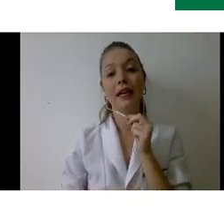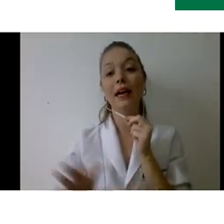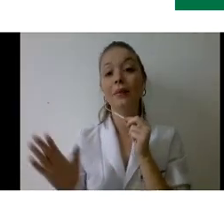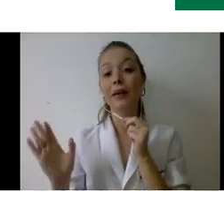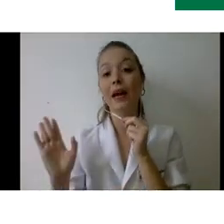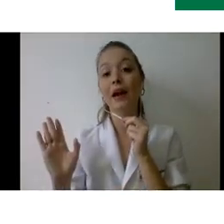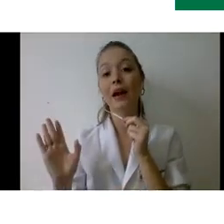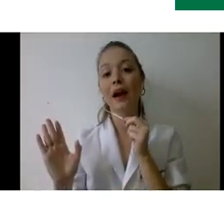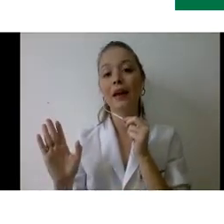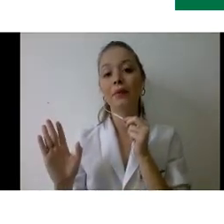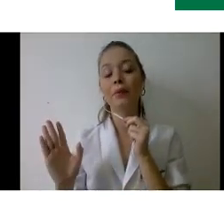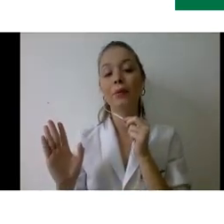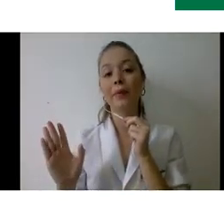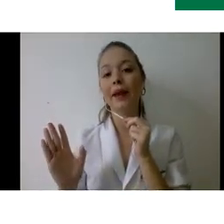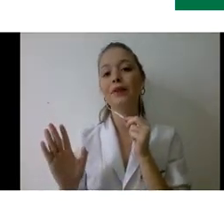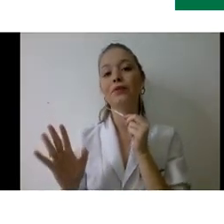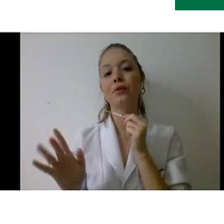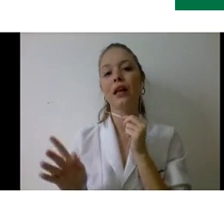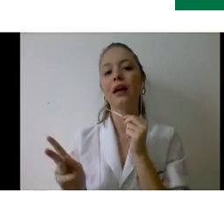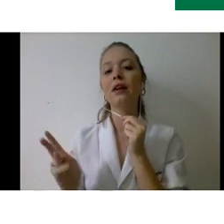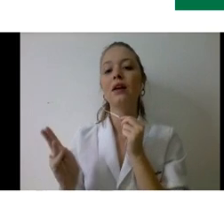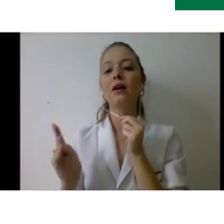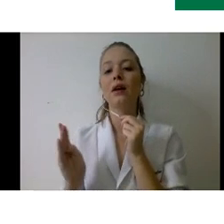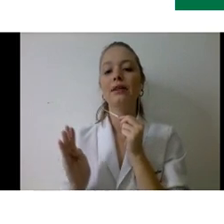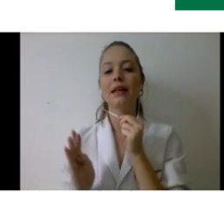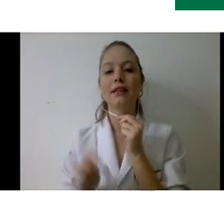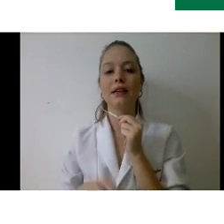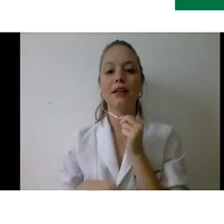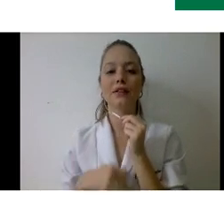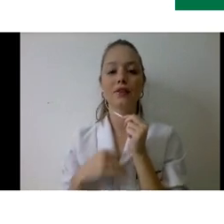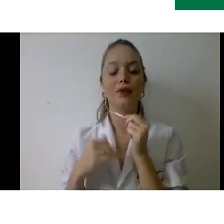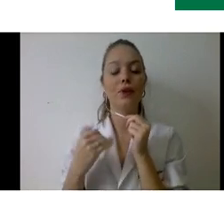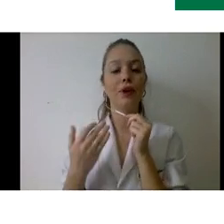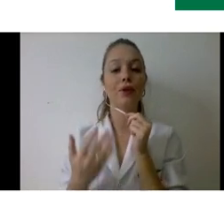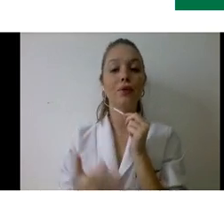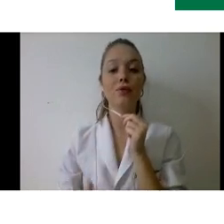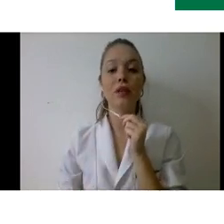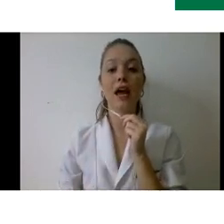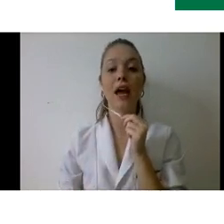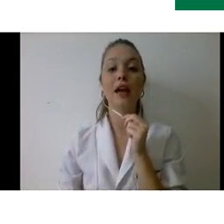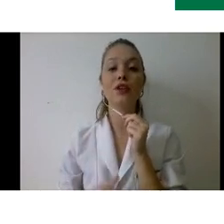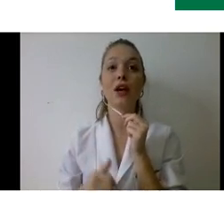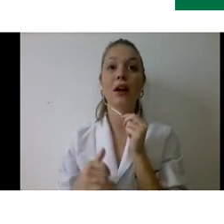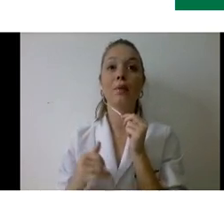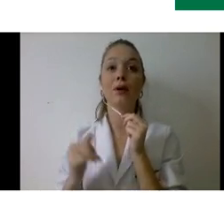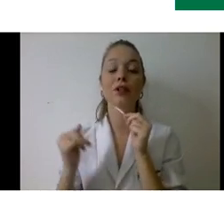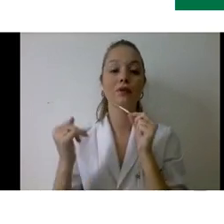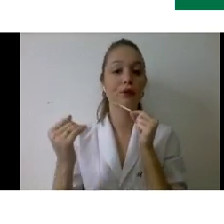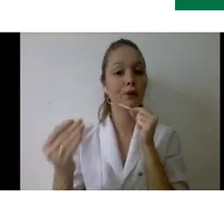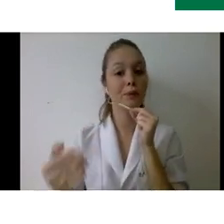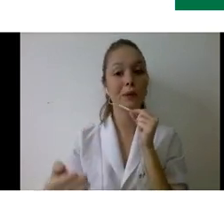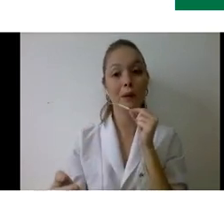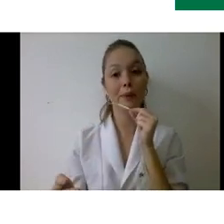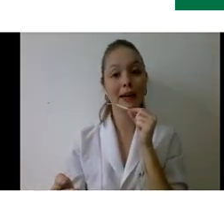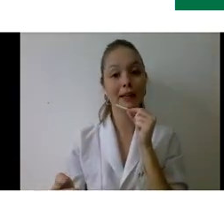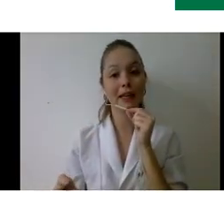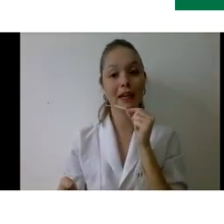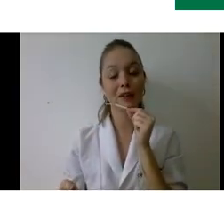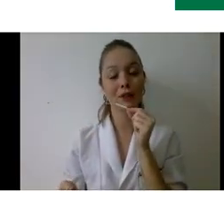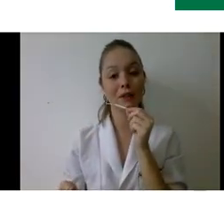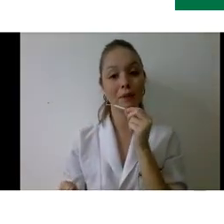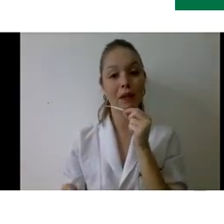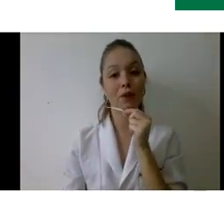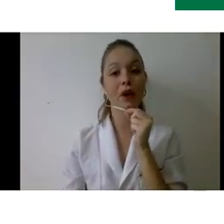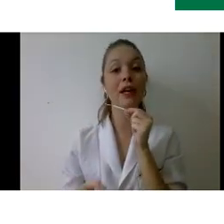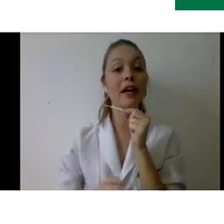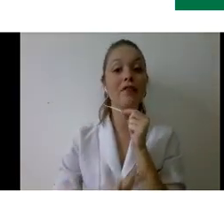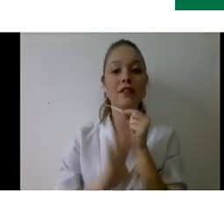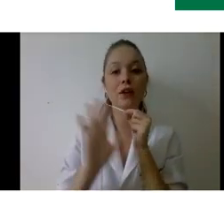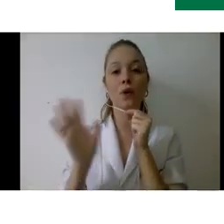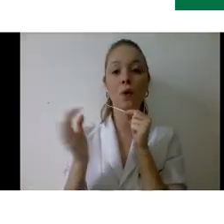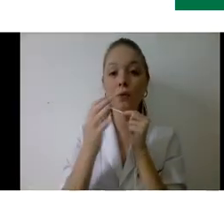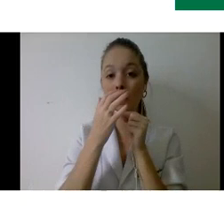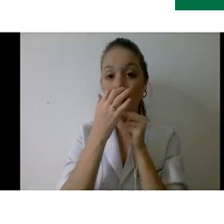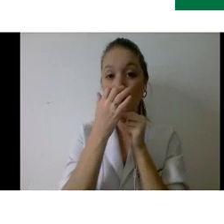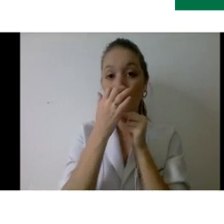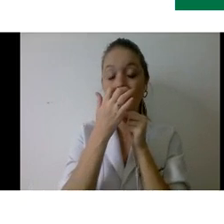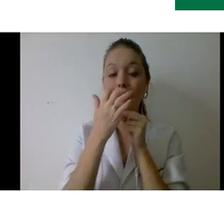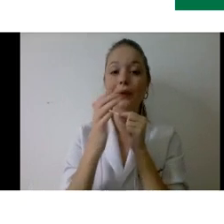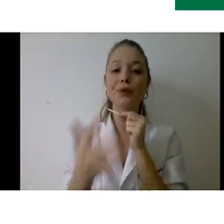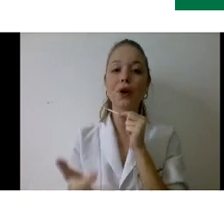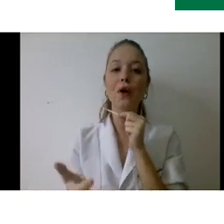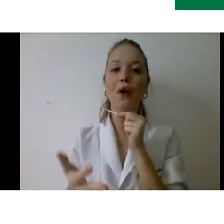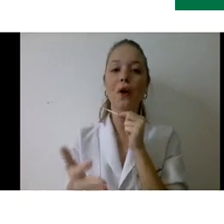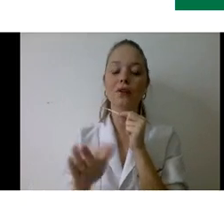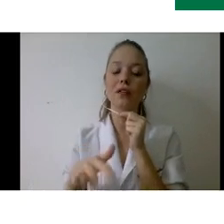é encaminhar aí para o médico, tá? Se essa criança ficou inconsciente, ela pode evoluir para uma parada cardiorrespiratória e aí vai ser